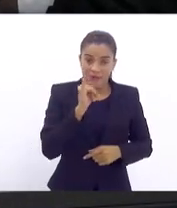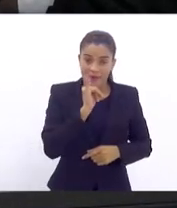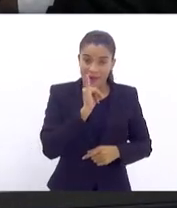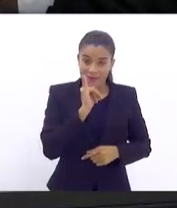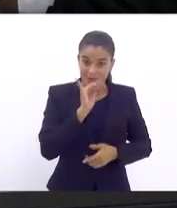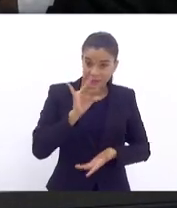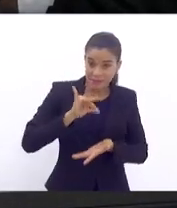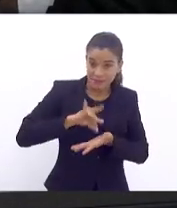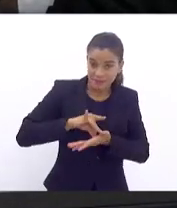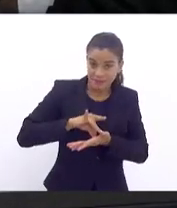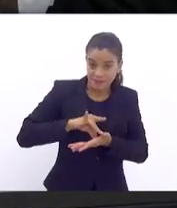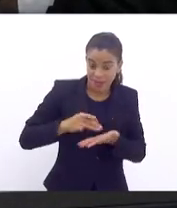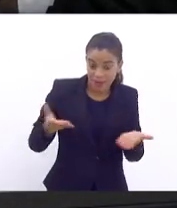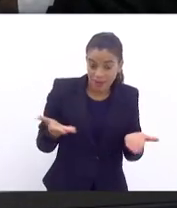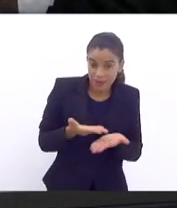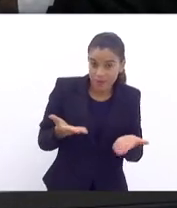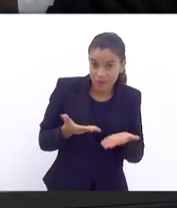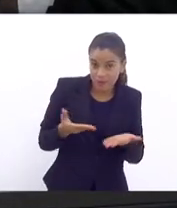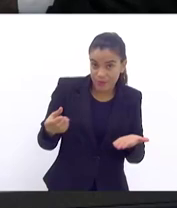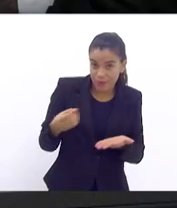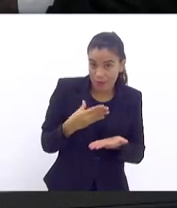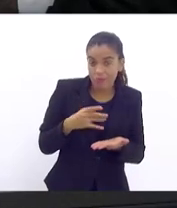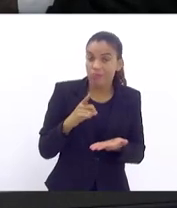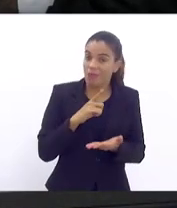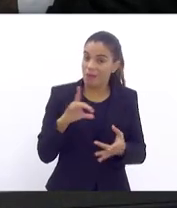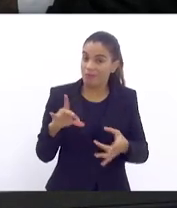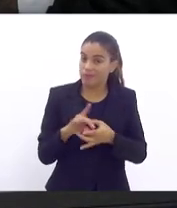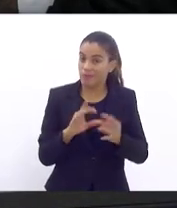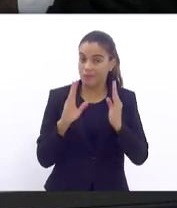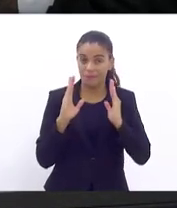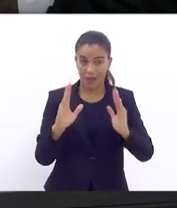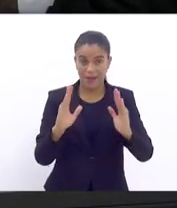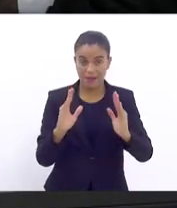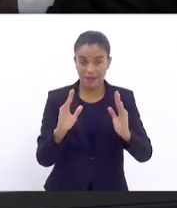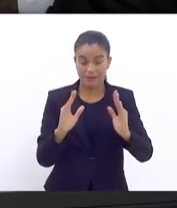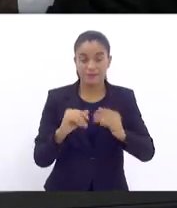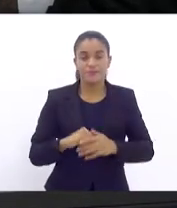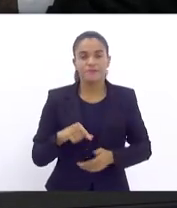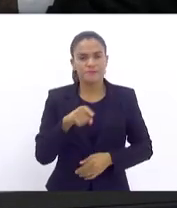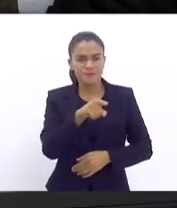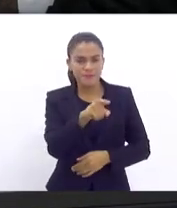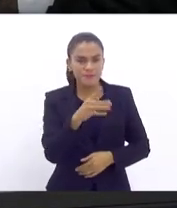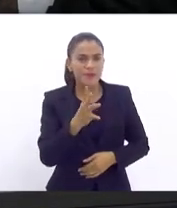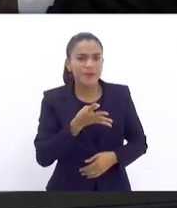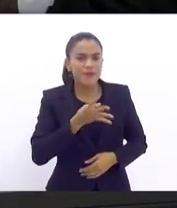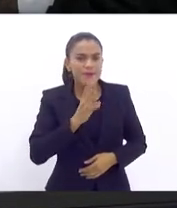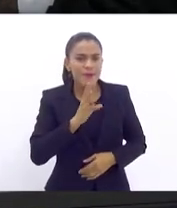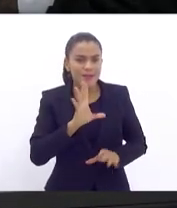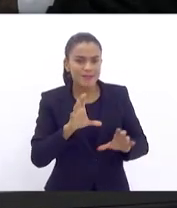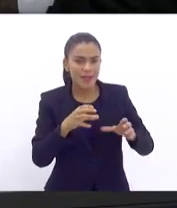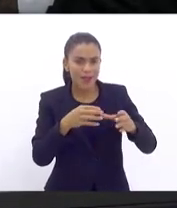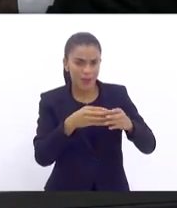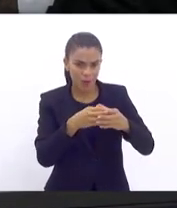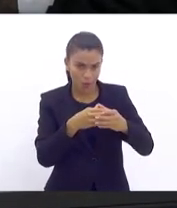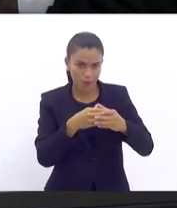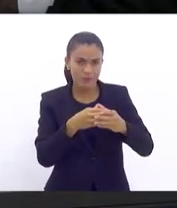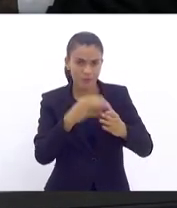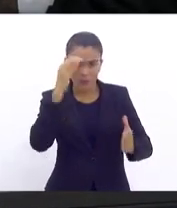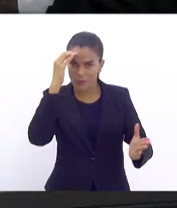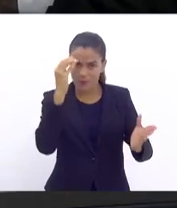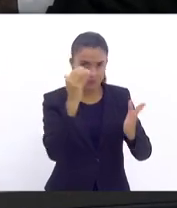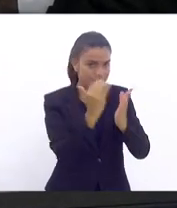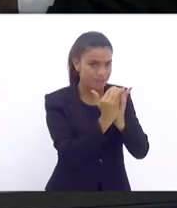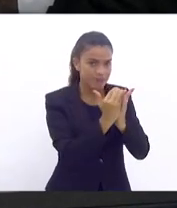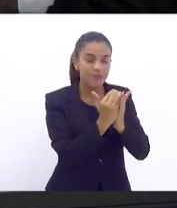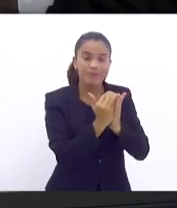concreto atual tem a ver com prazo então vossa excelência bem conhece a comissão do compras tanto é que vosso irmão